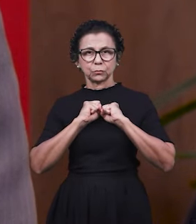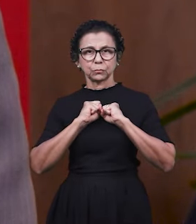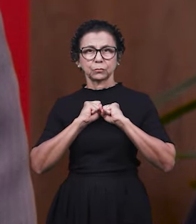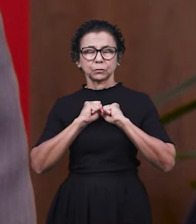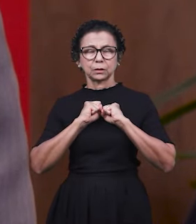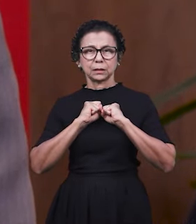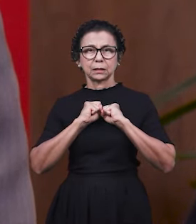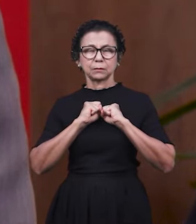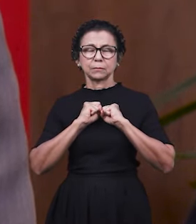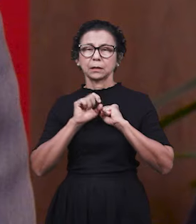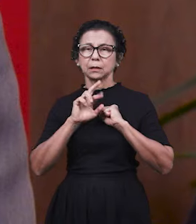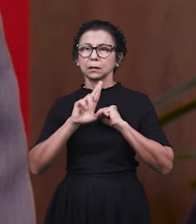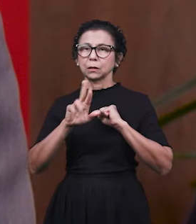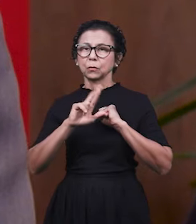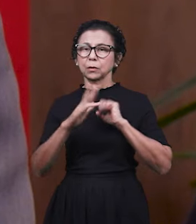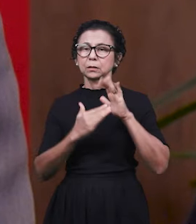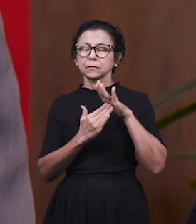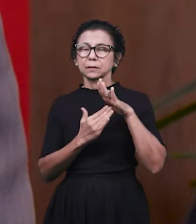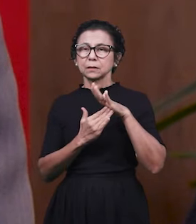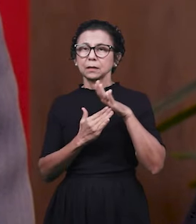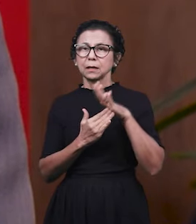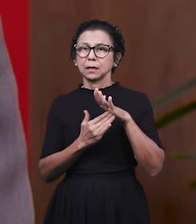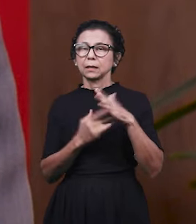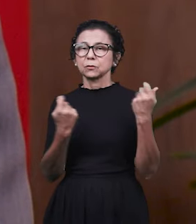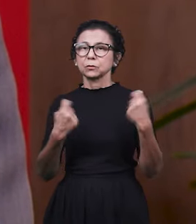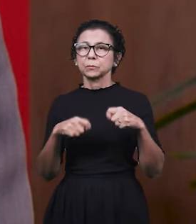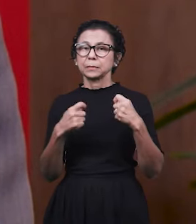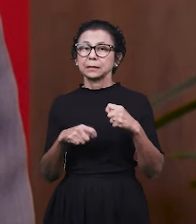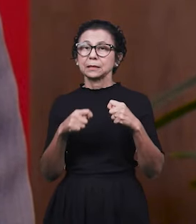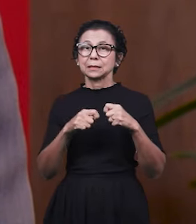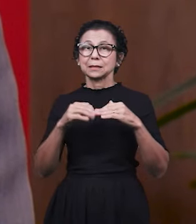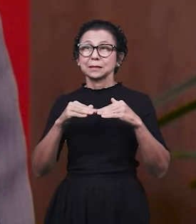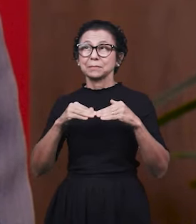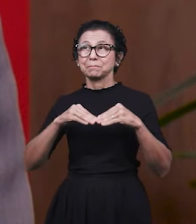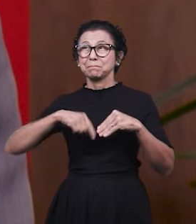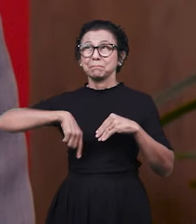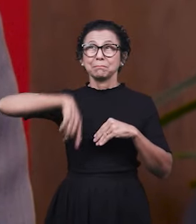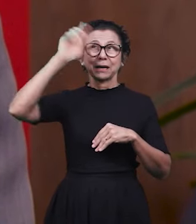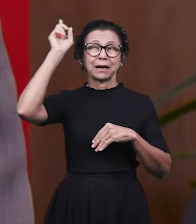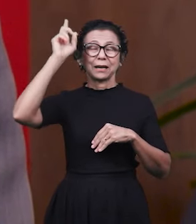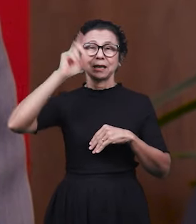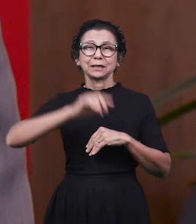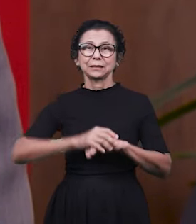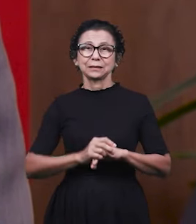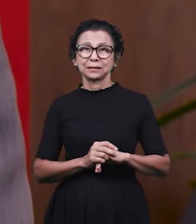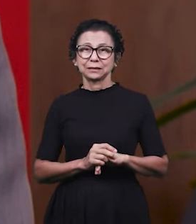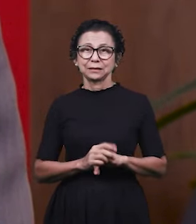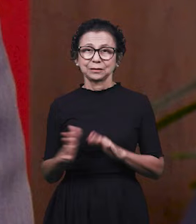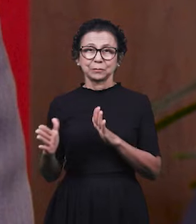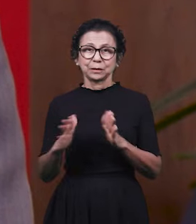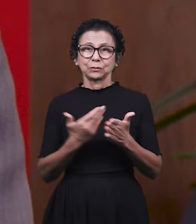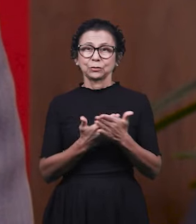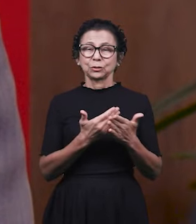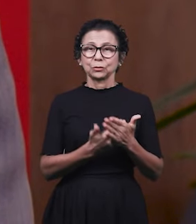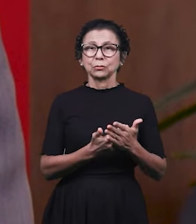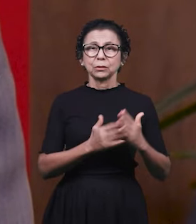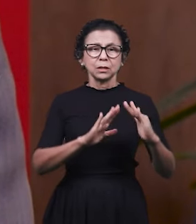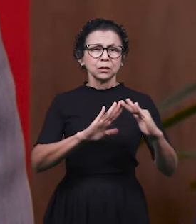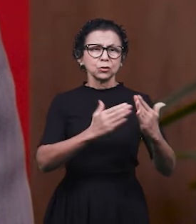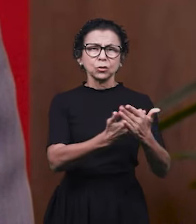é suficiente, ele precisa ir para além daquele momento do seu período de estudo de escola. Aquele período